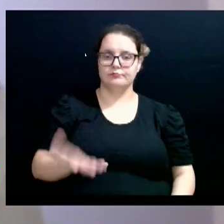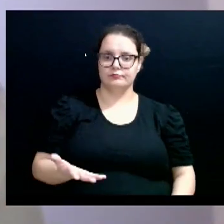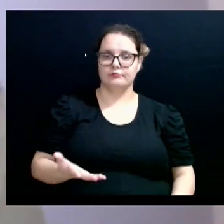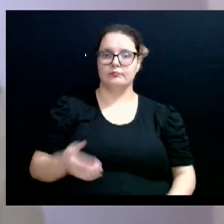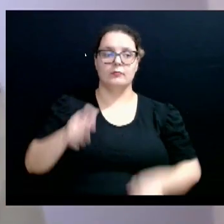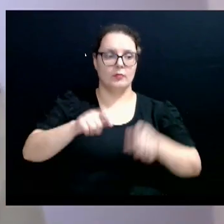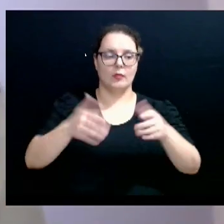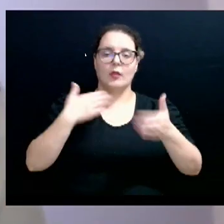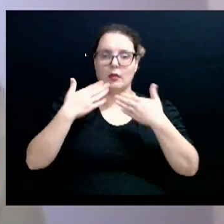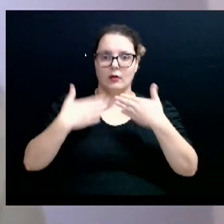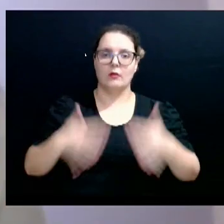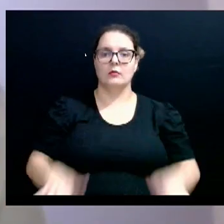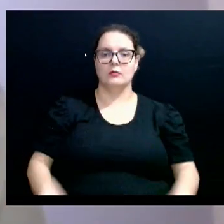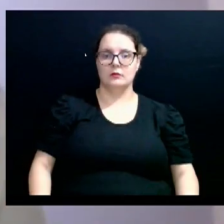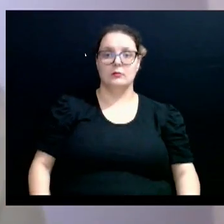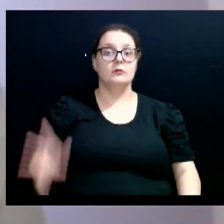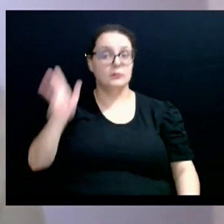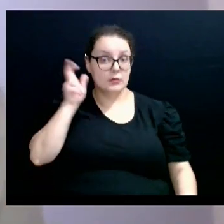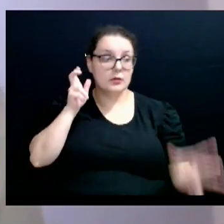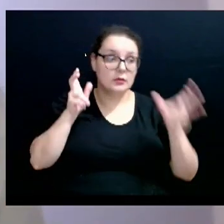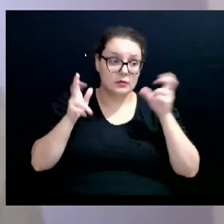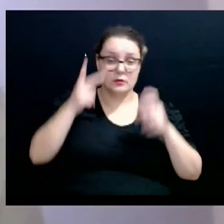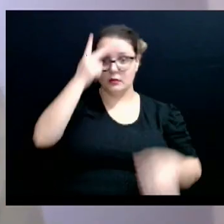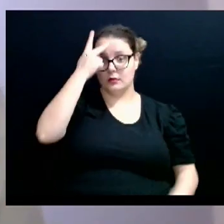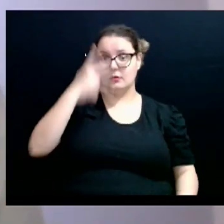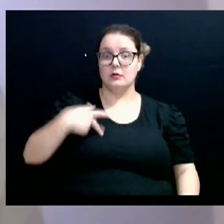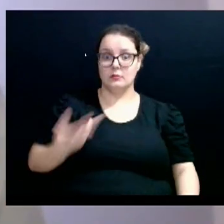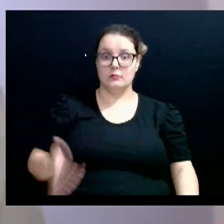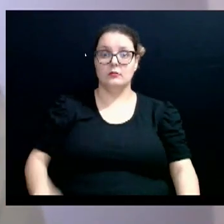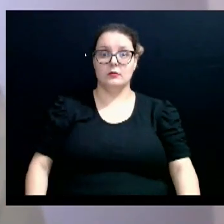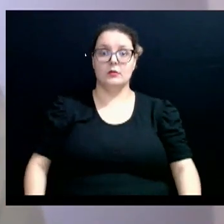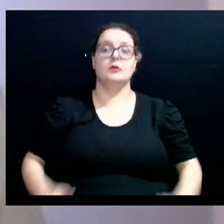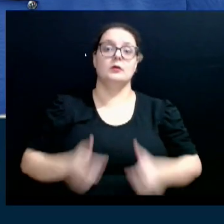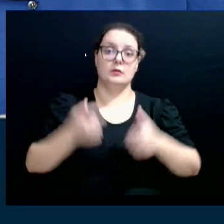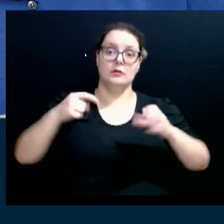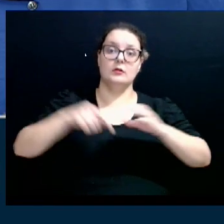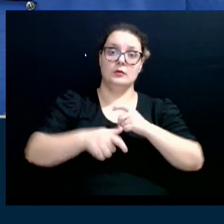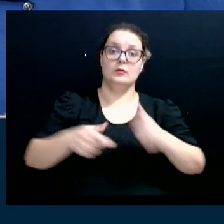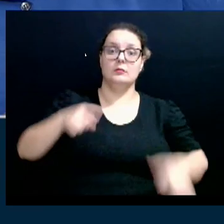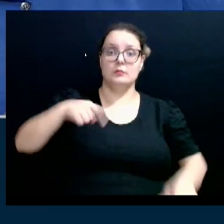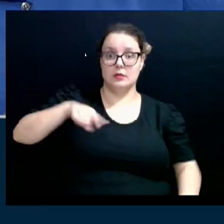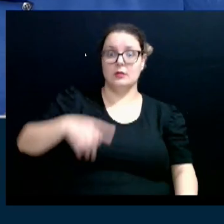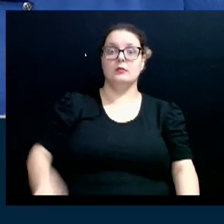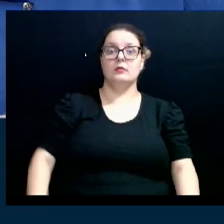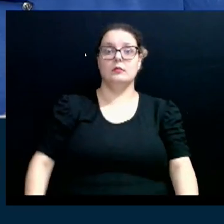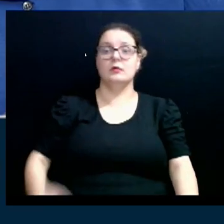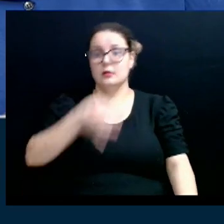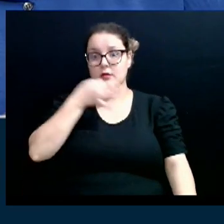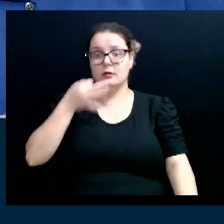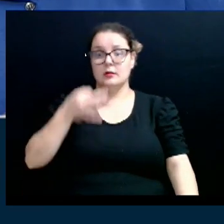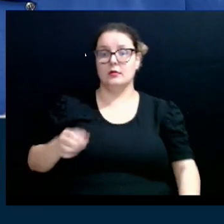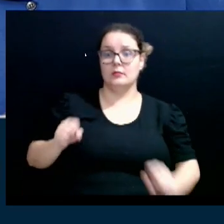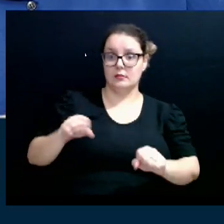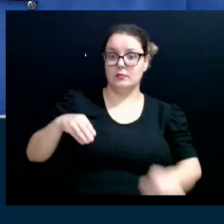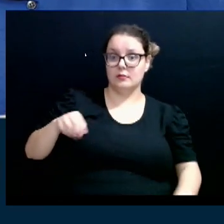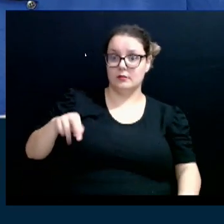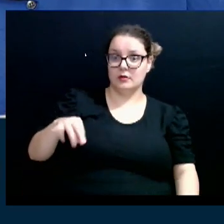para escutá-las, né? Isso já é um grande avanço para elas. Excelente. Pode pontuar, Marisa, por